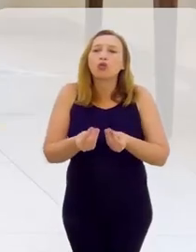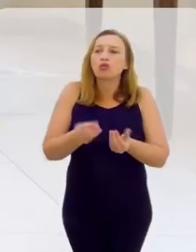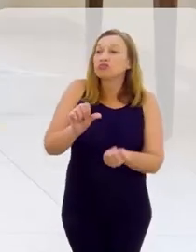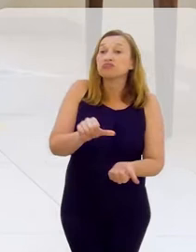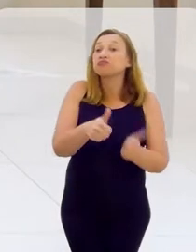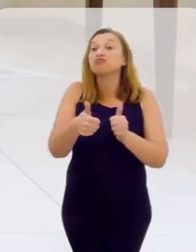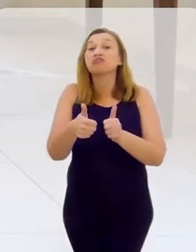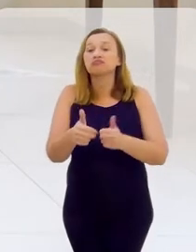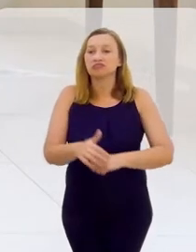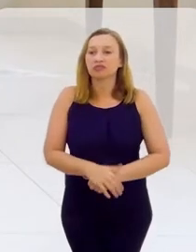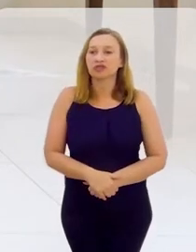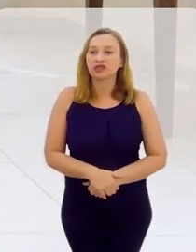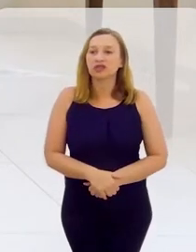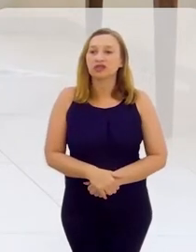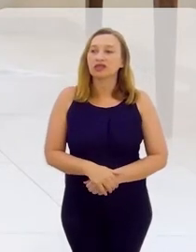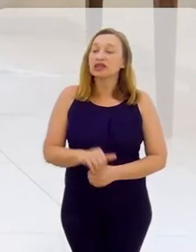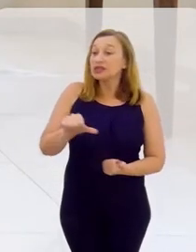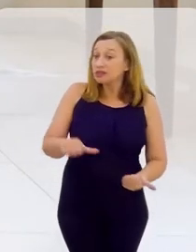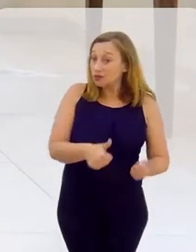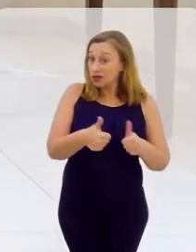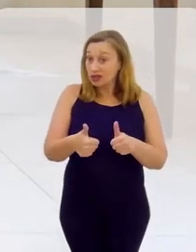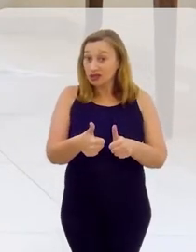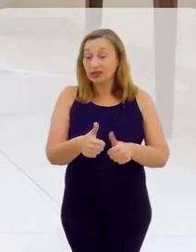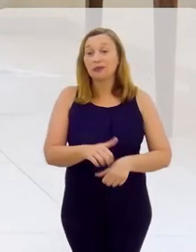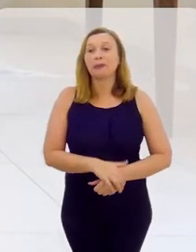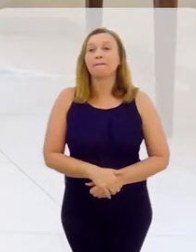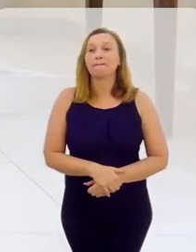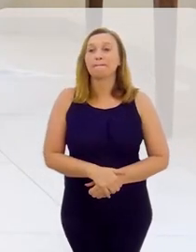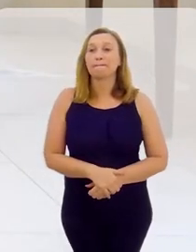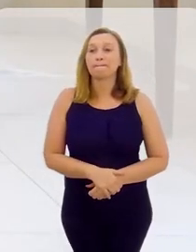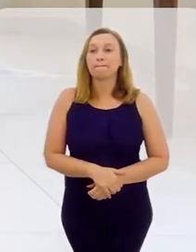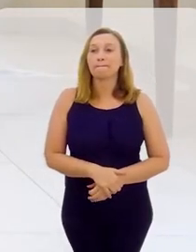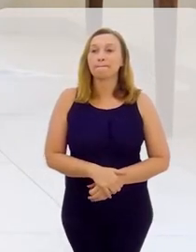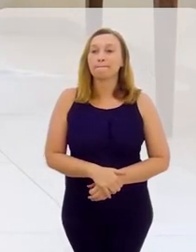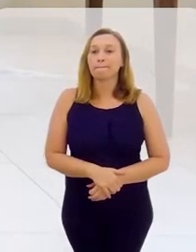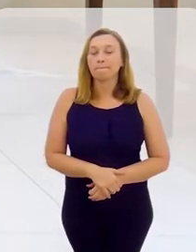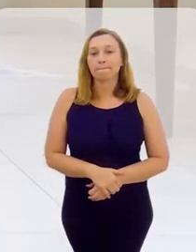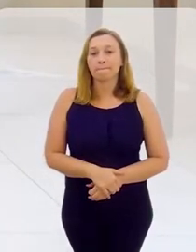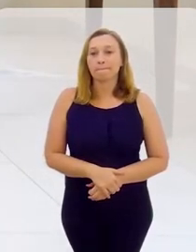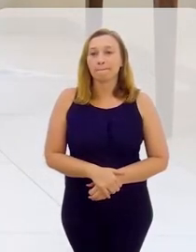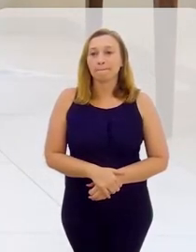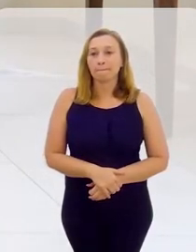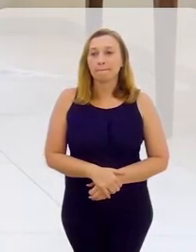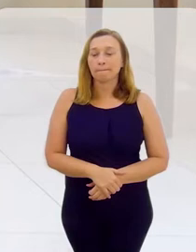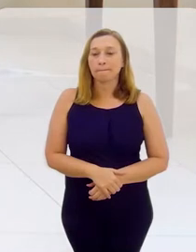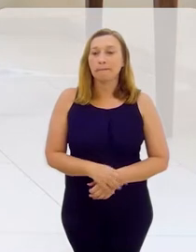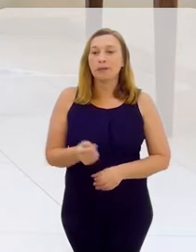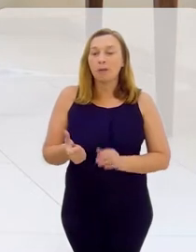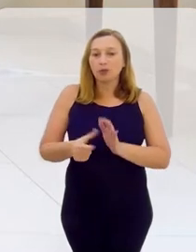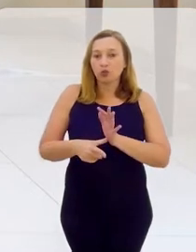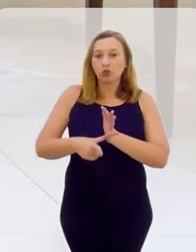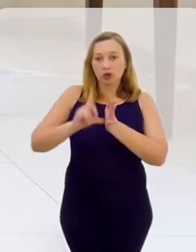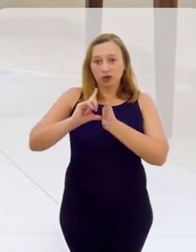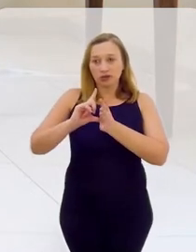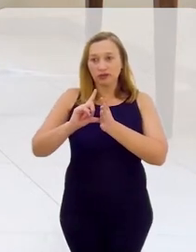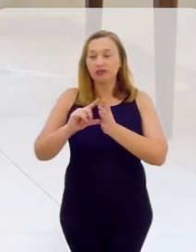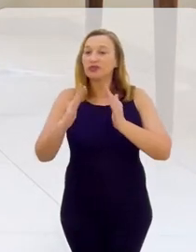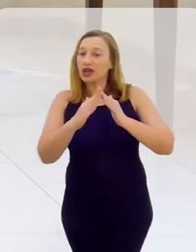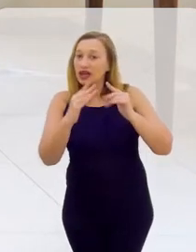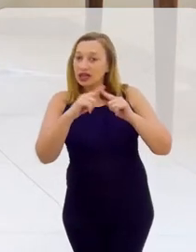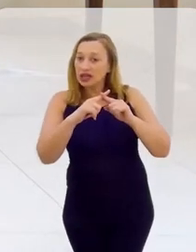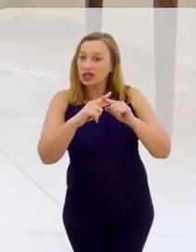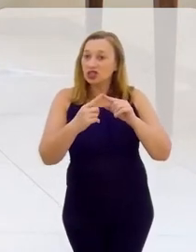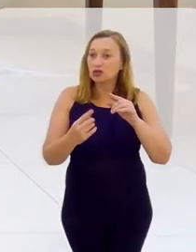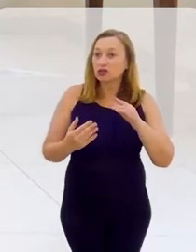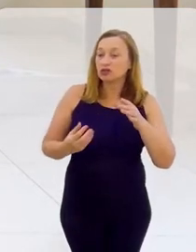como é o batizado aqui? Esse batizado, ele é feito da seguinte forma. Um pouco antes, né?